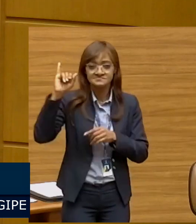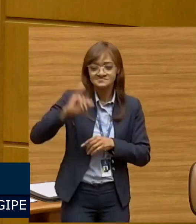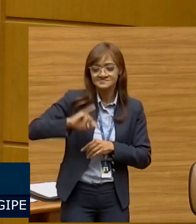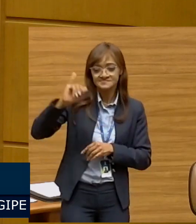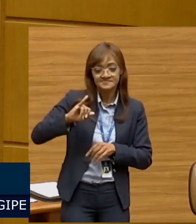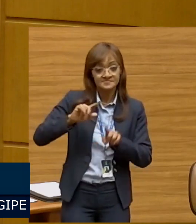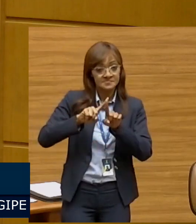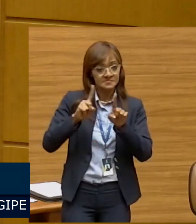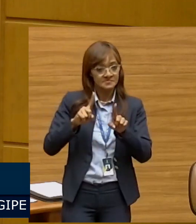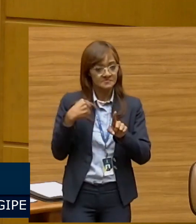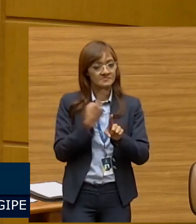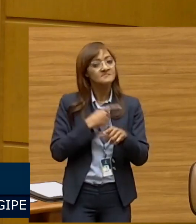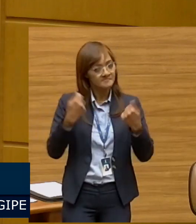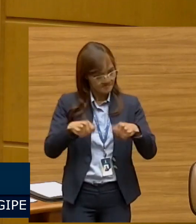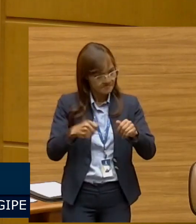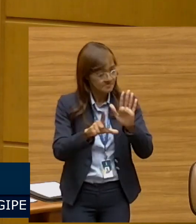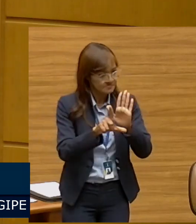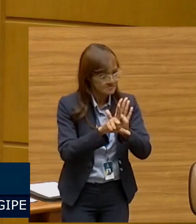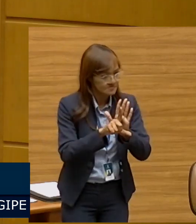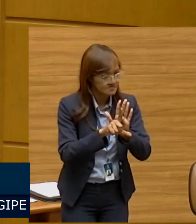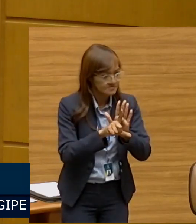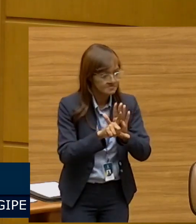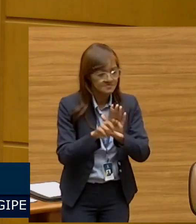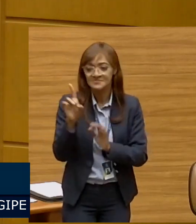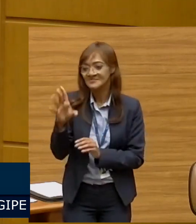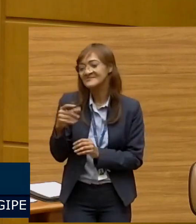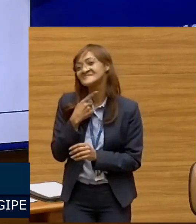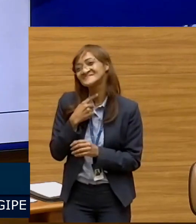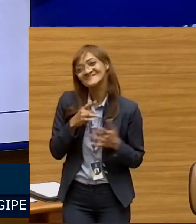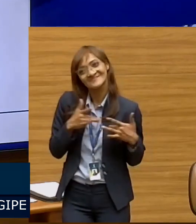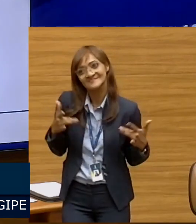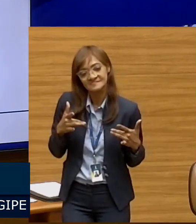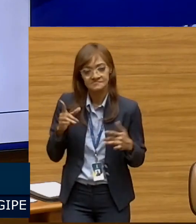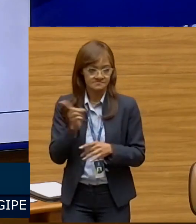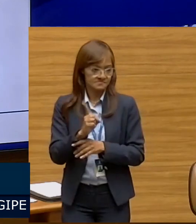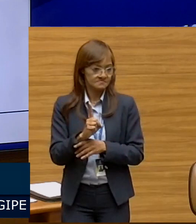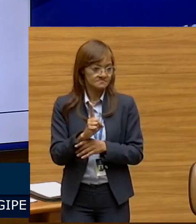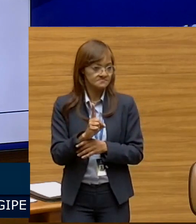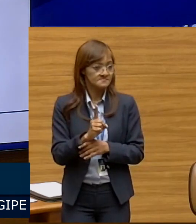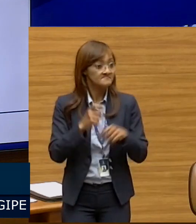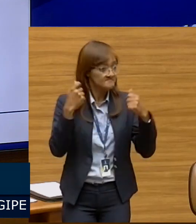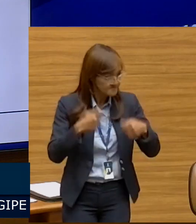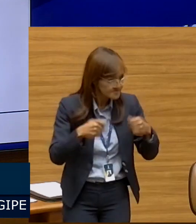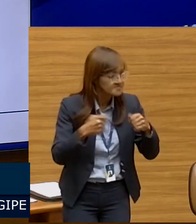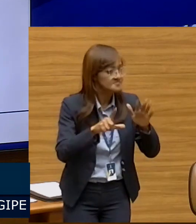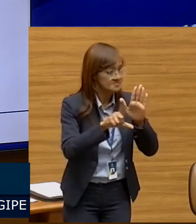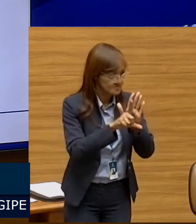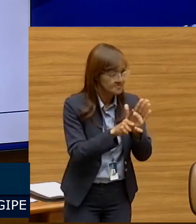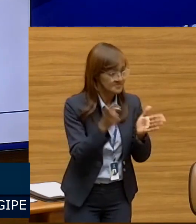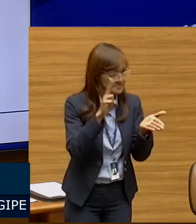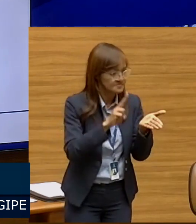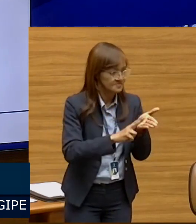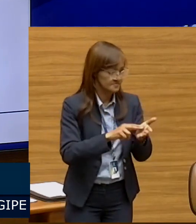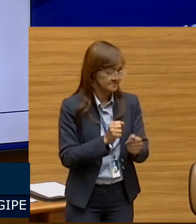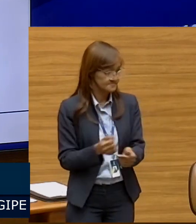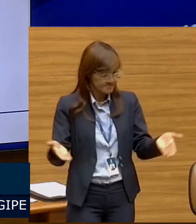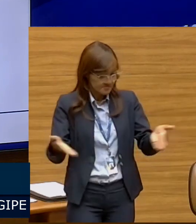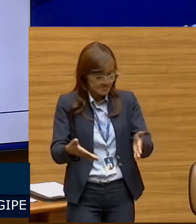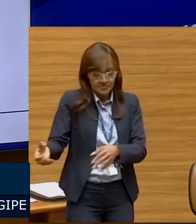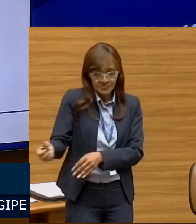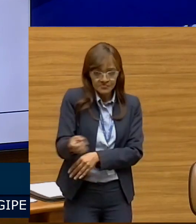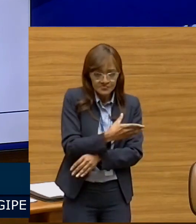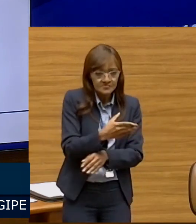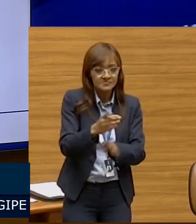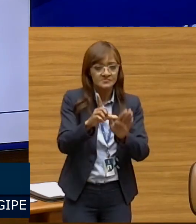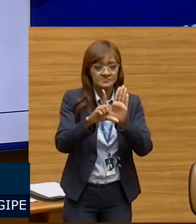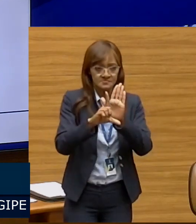interessante, mas a gente precisa de leis. A gente não precisa apenas do bem-querer. E a gente traz aqui a previsão agora nessa nova lei, que ela